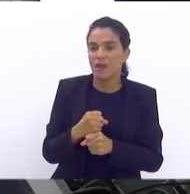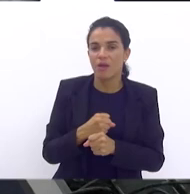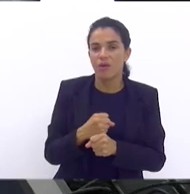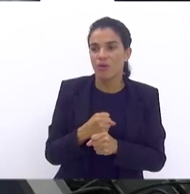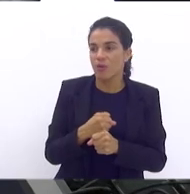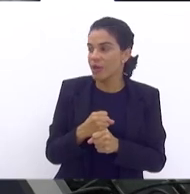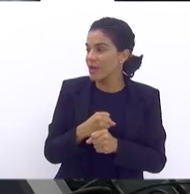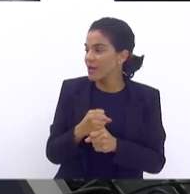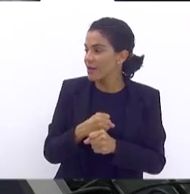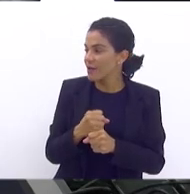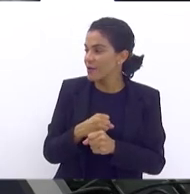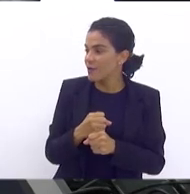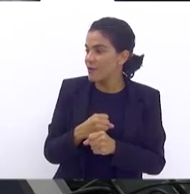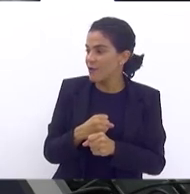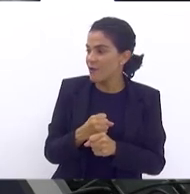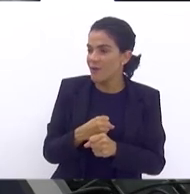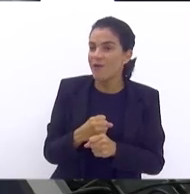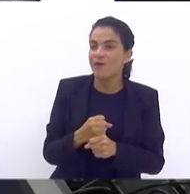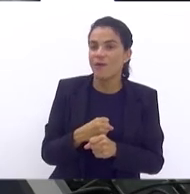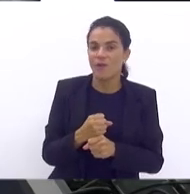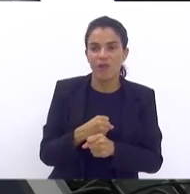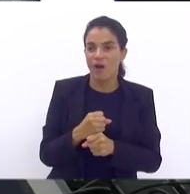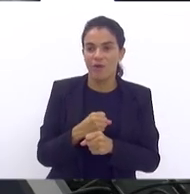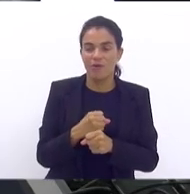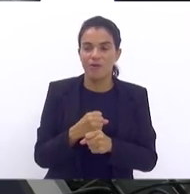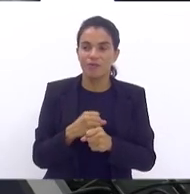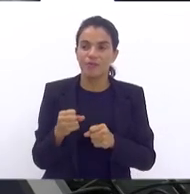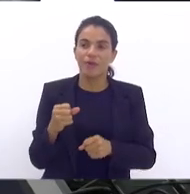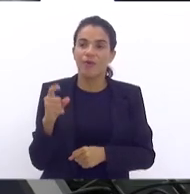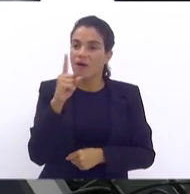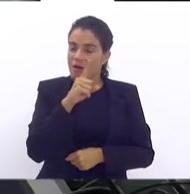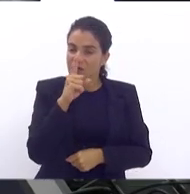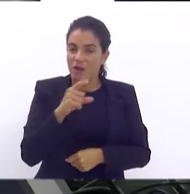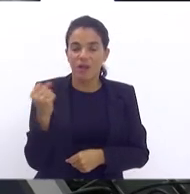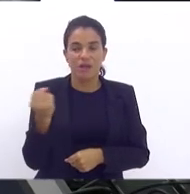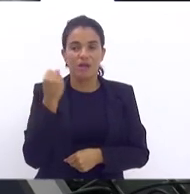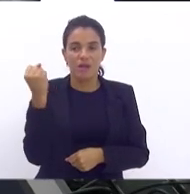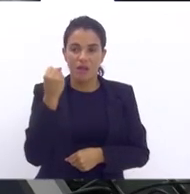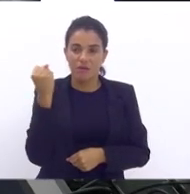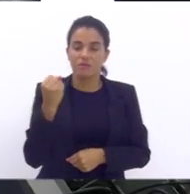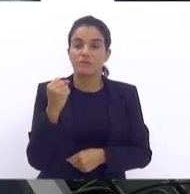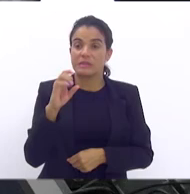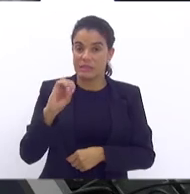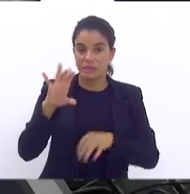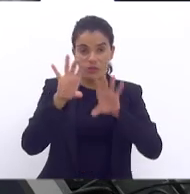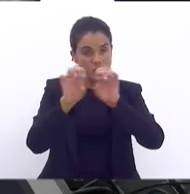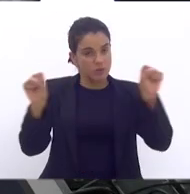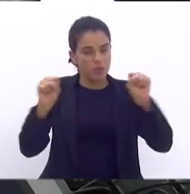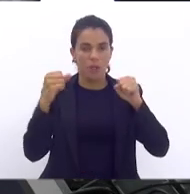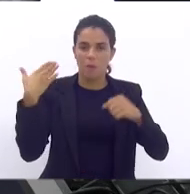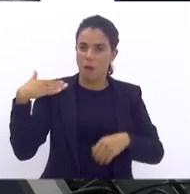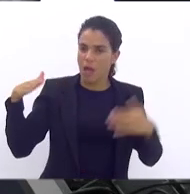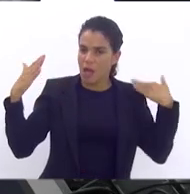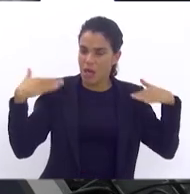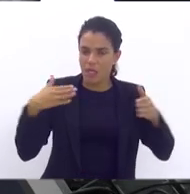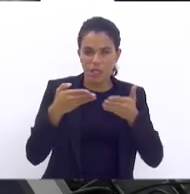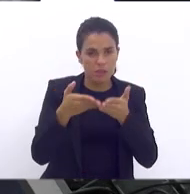grave. Eu vou colocar nesse meu entendimento uma falha grave, porque vocês são um tribunal marítimo, tem que julgar rápido.